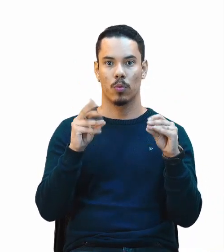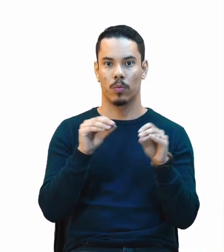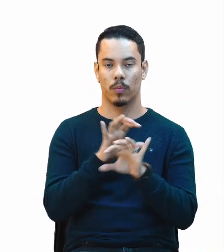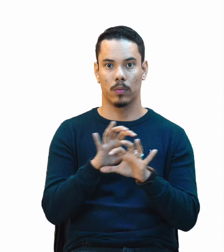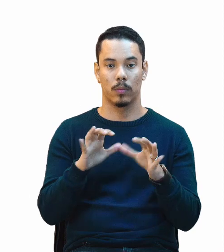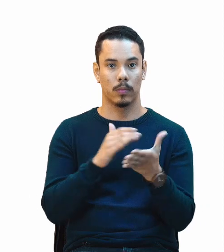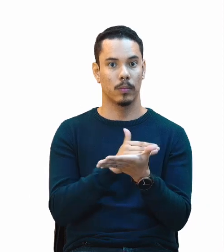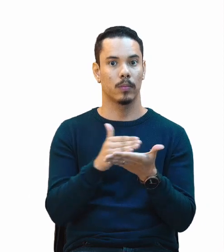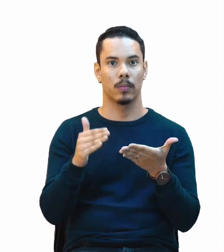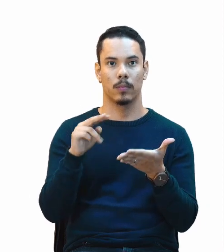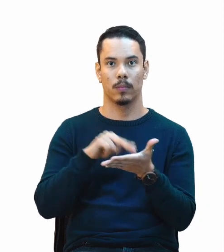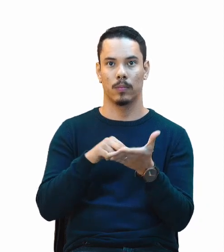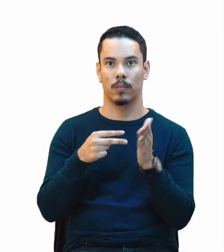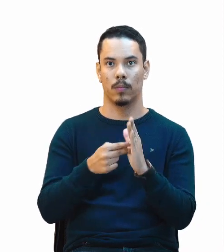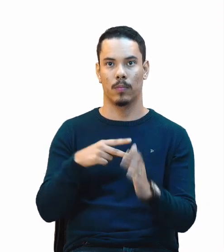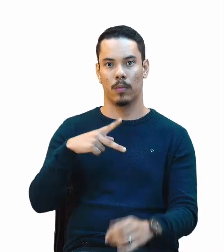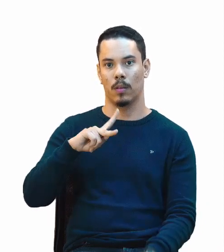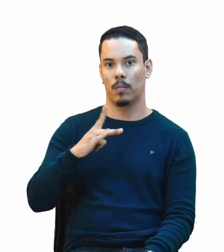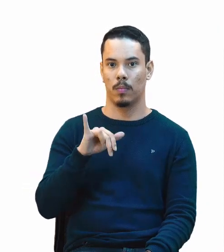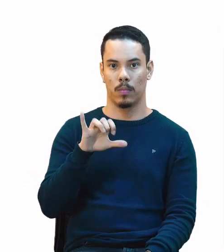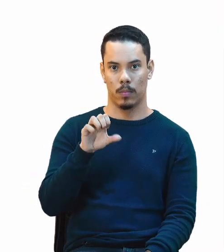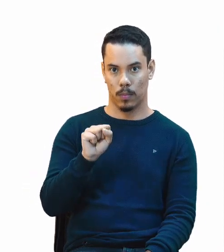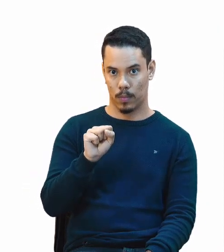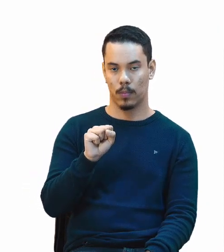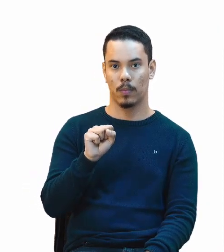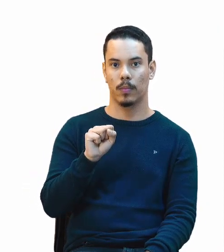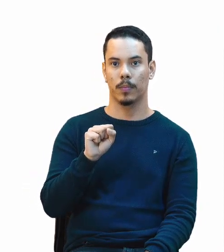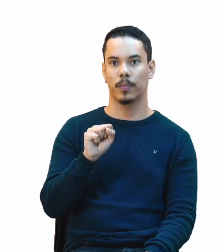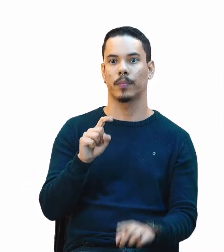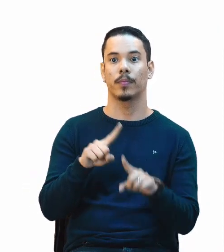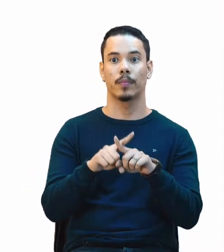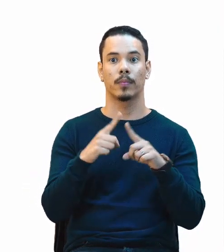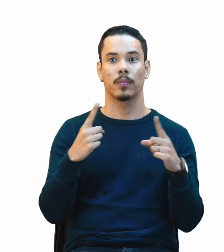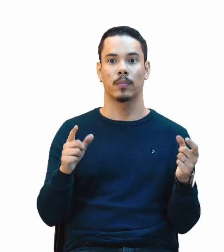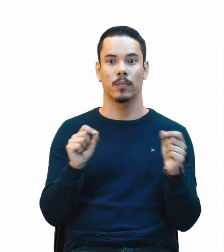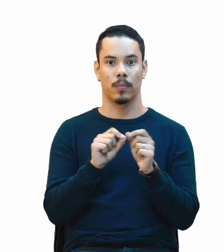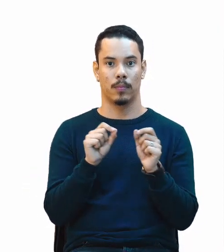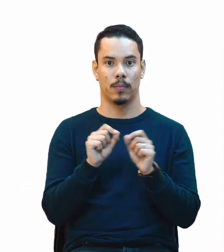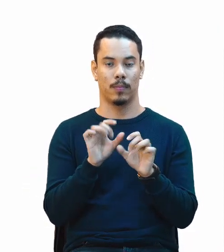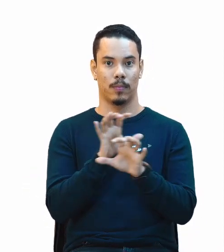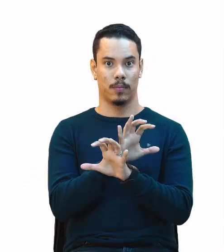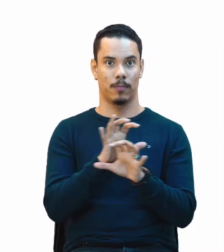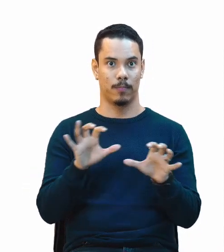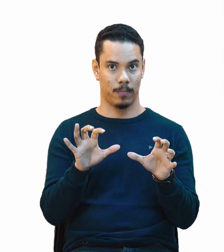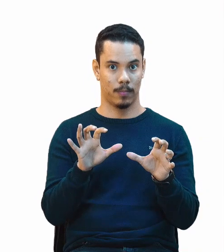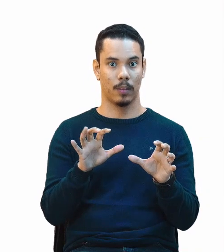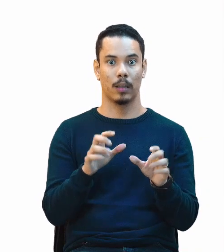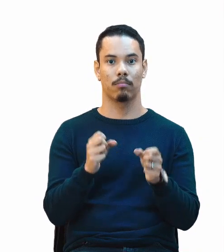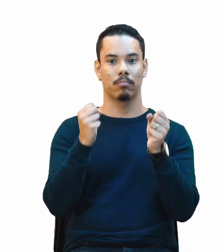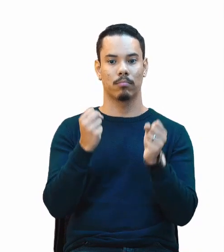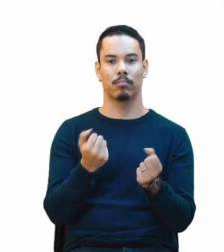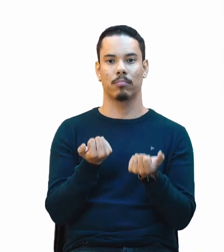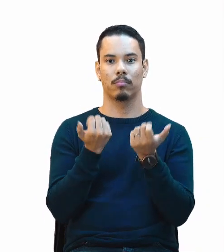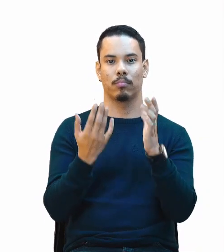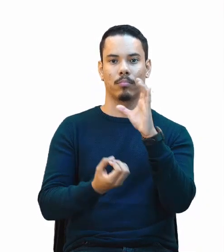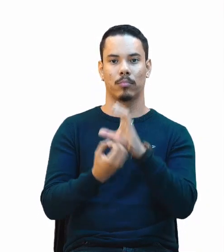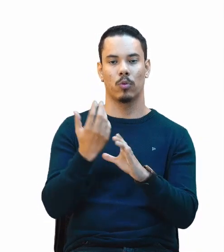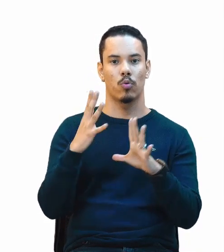que? A física, que é a natureza. Embora a física seja imperecível, ela dá origem o quê? A todos os